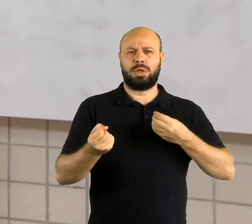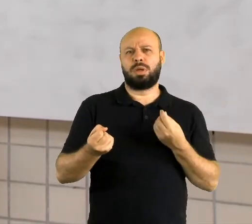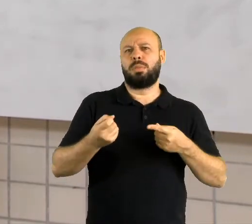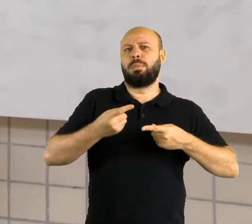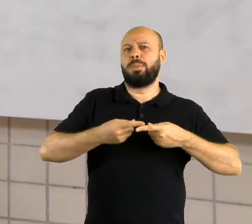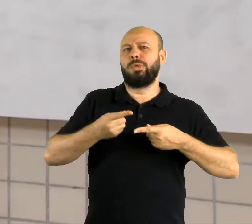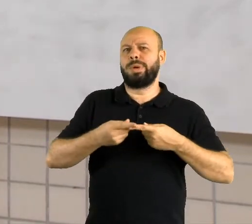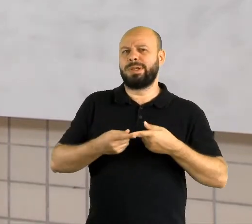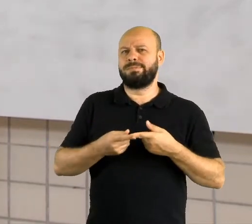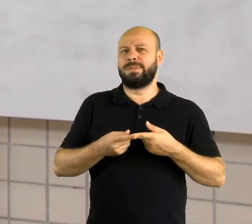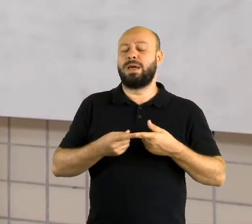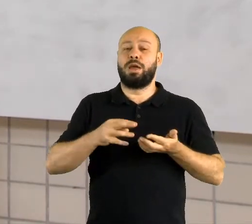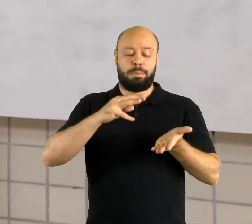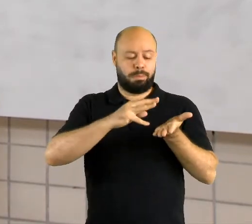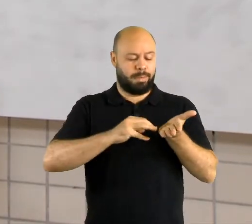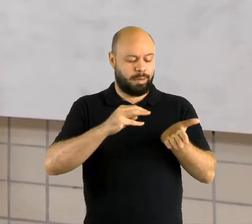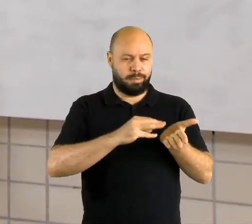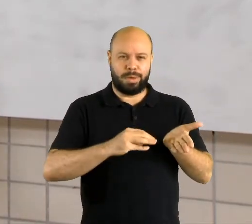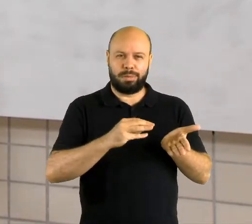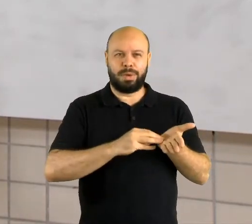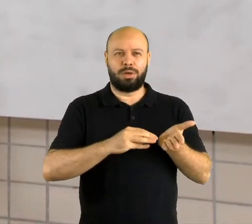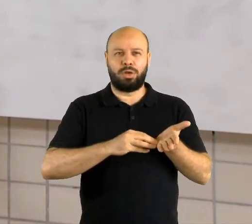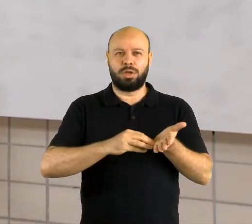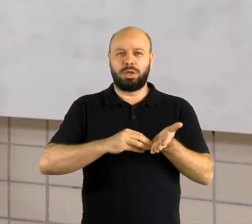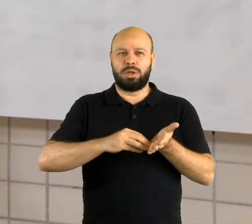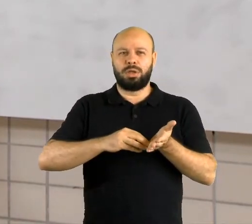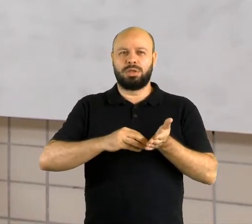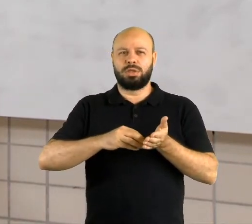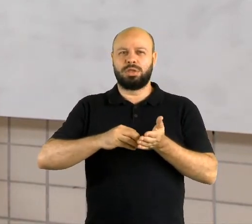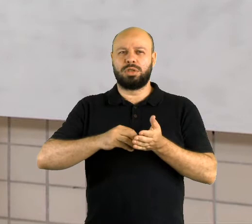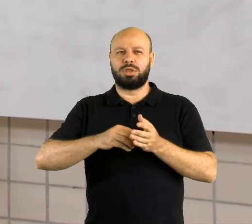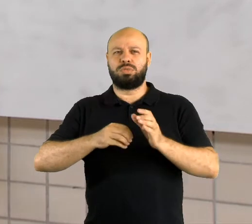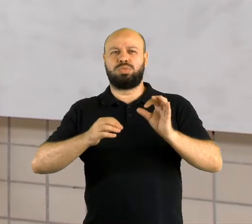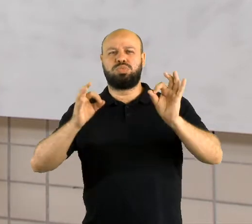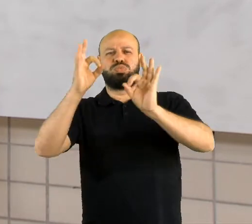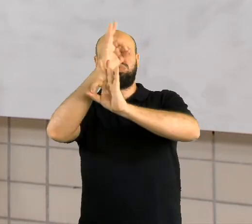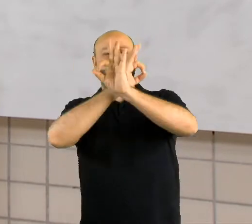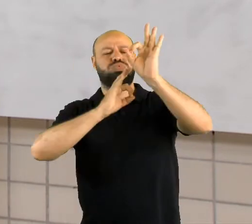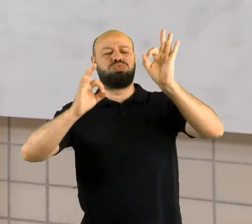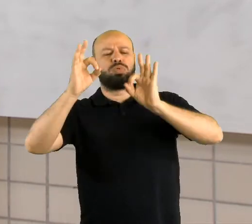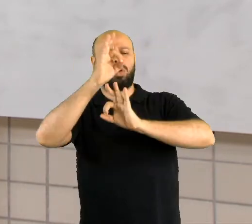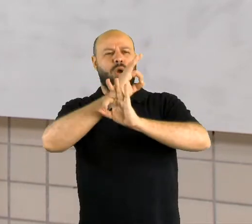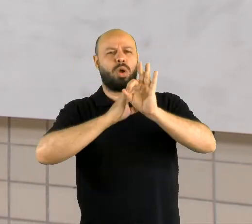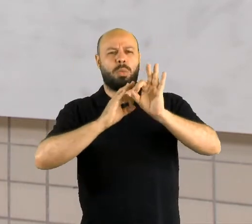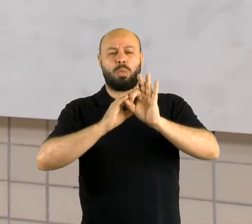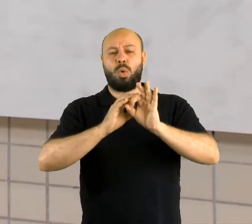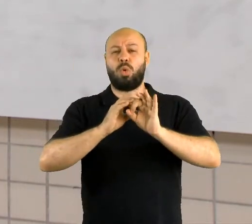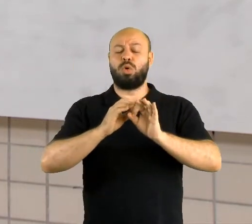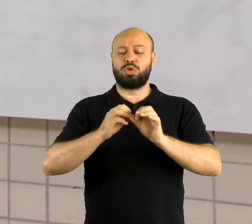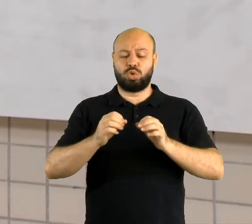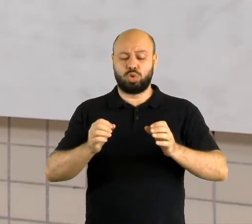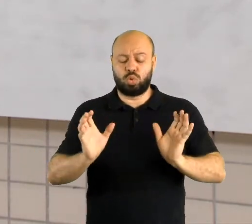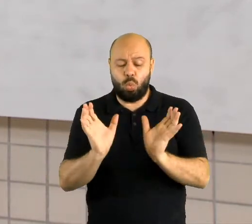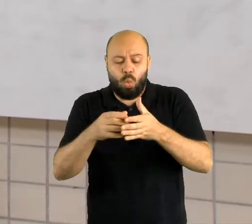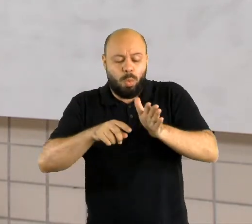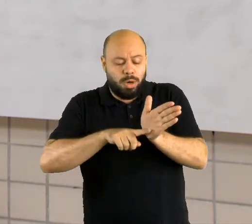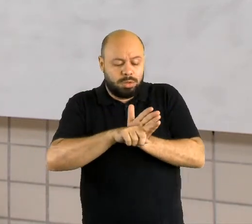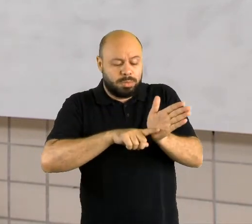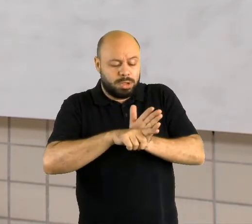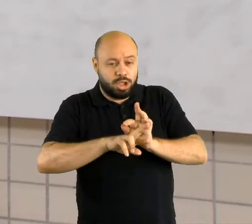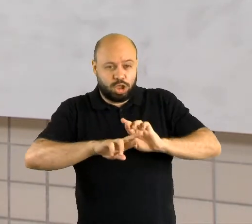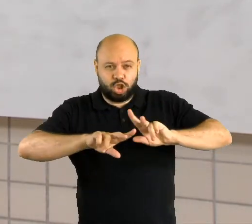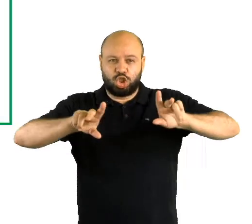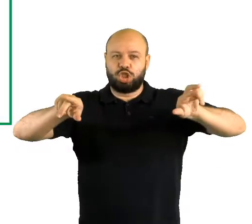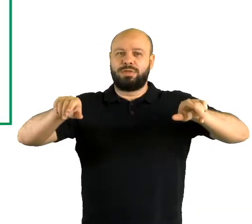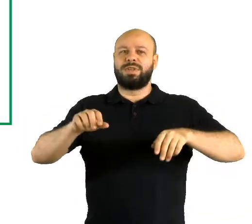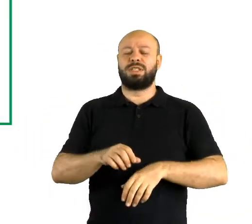são metodologias de satélite, de institutos, Então, é em torno de 50%.